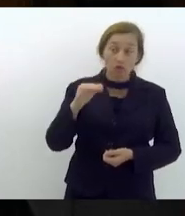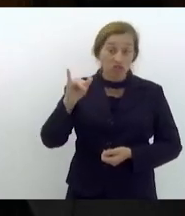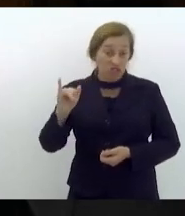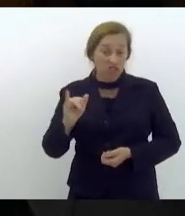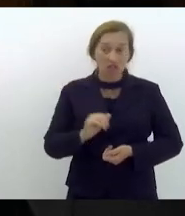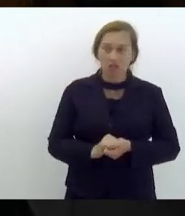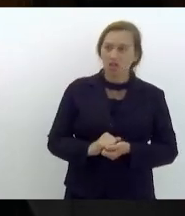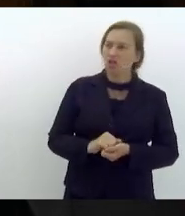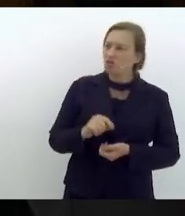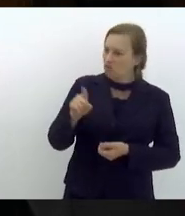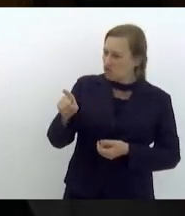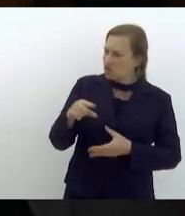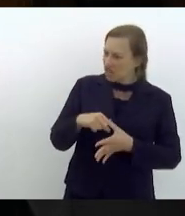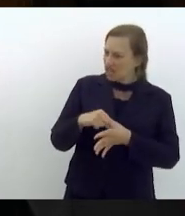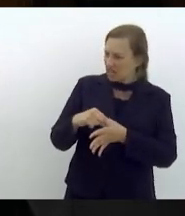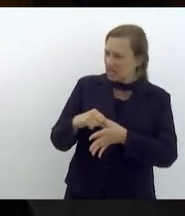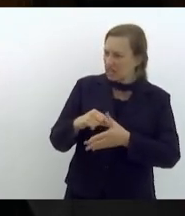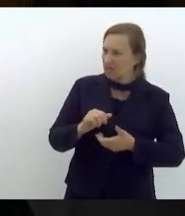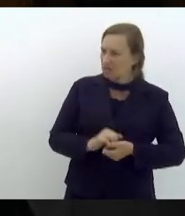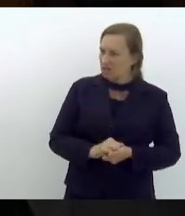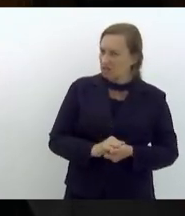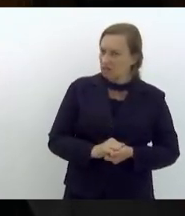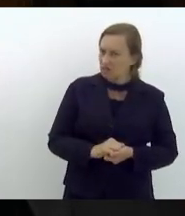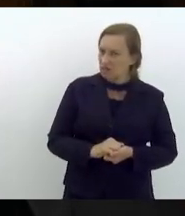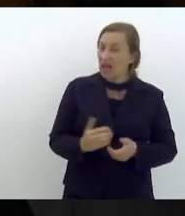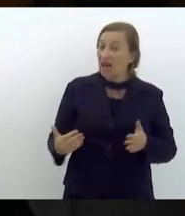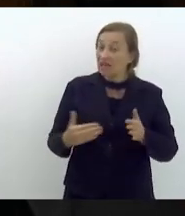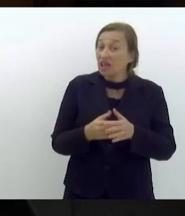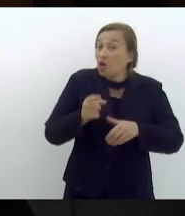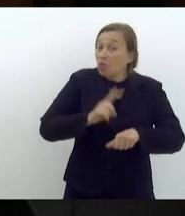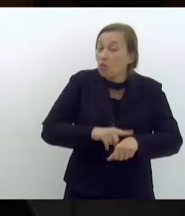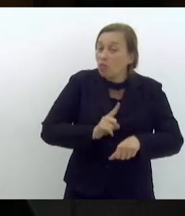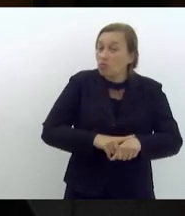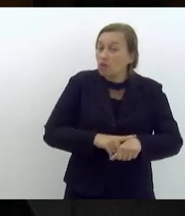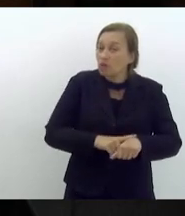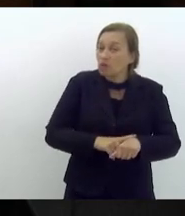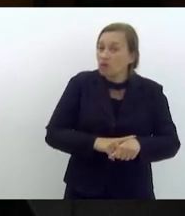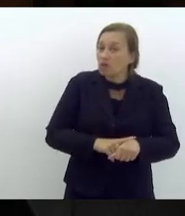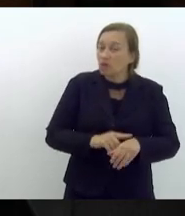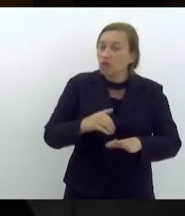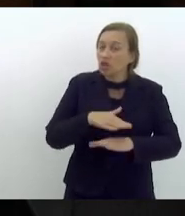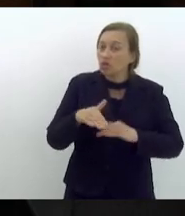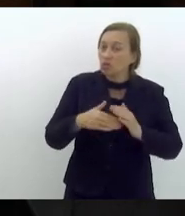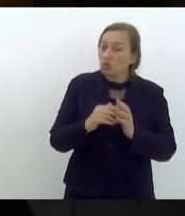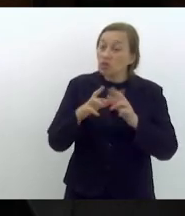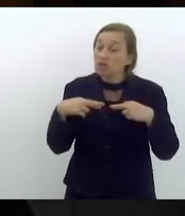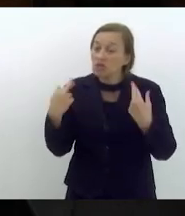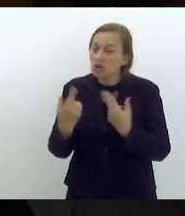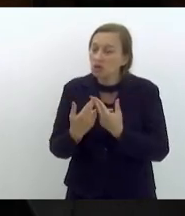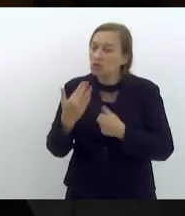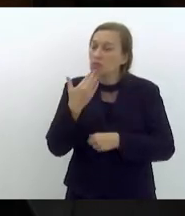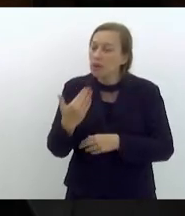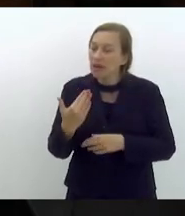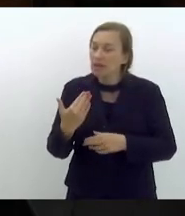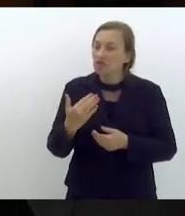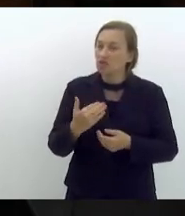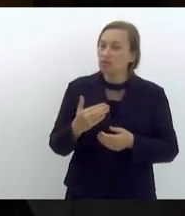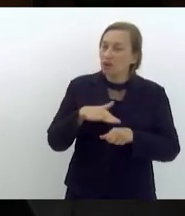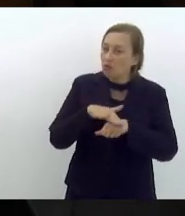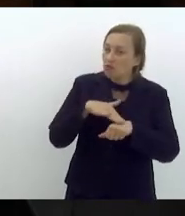você é líder até o momento que a bancada se reunir pediu uma reunião